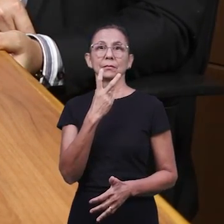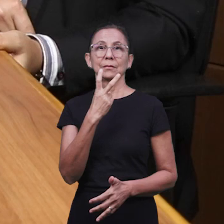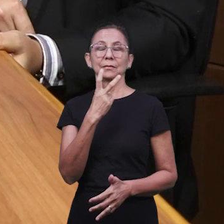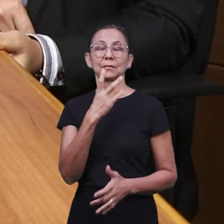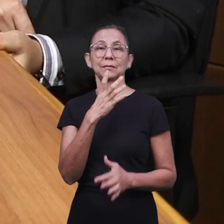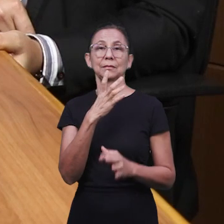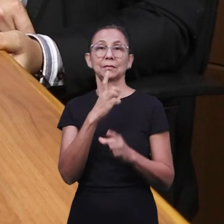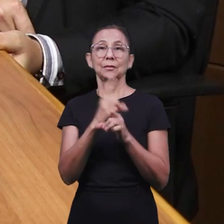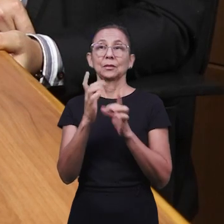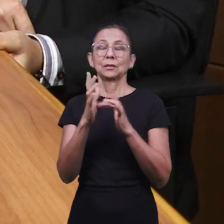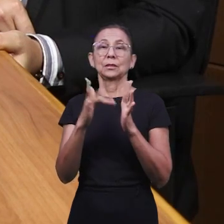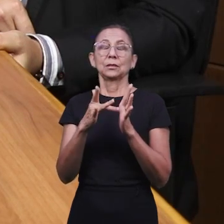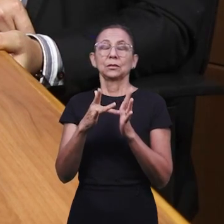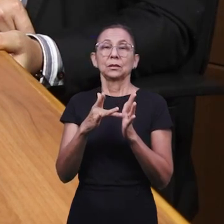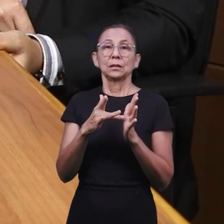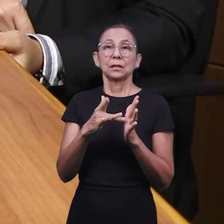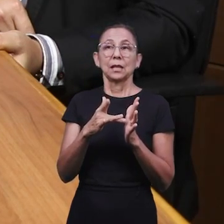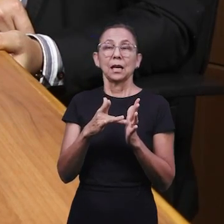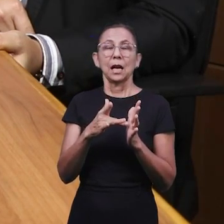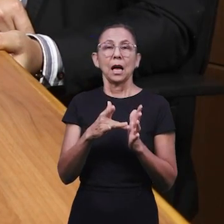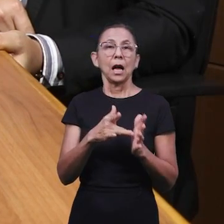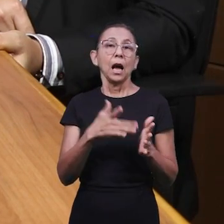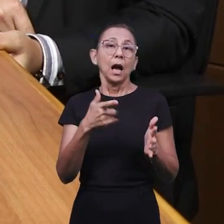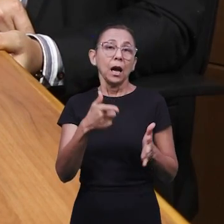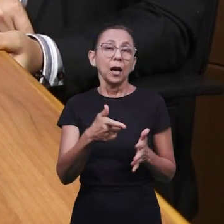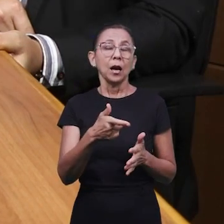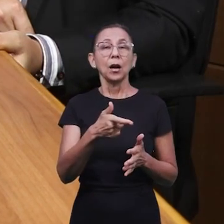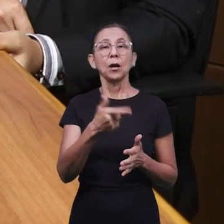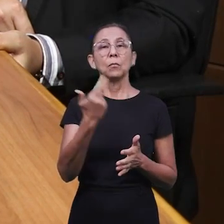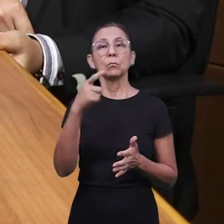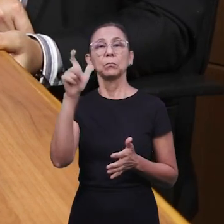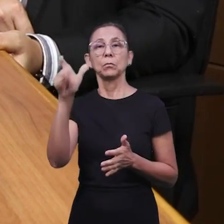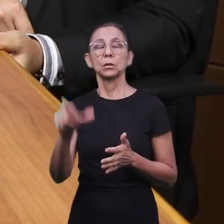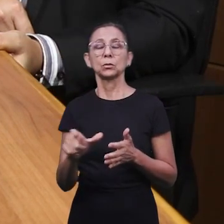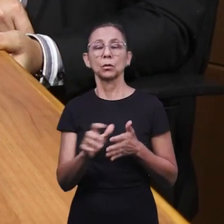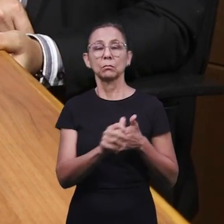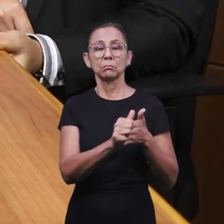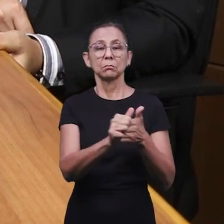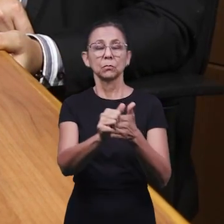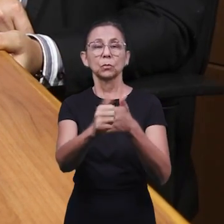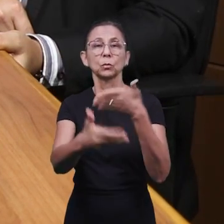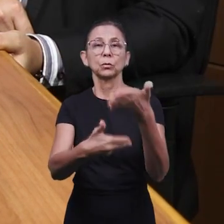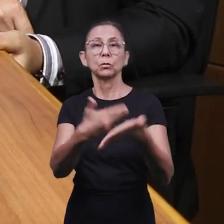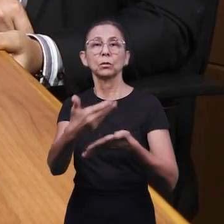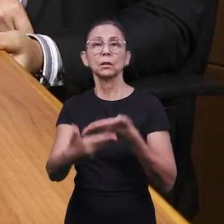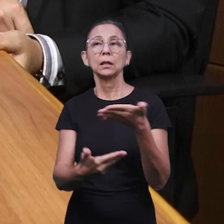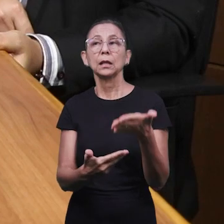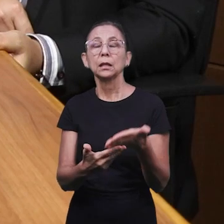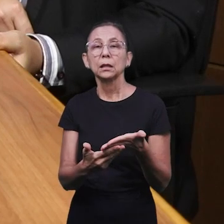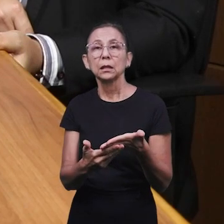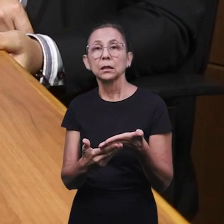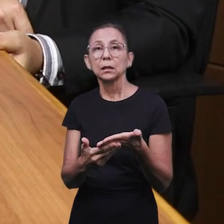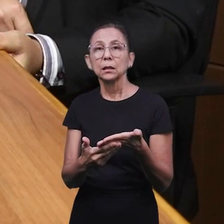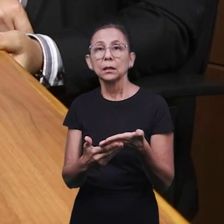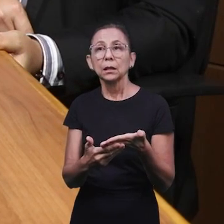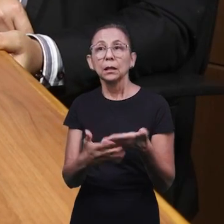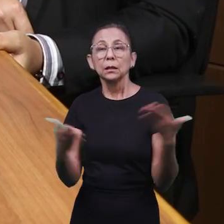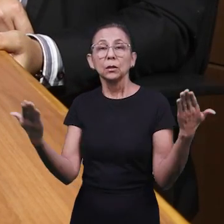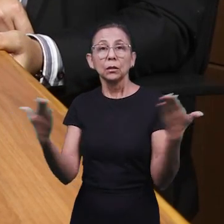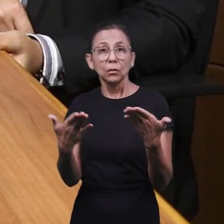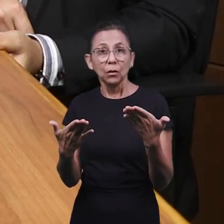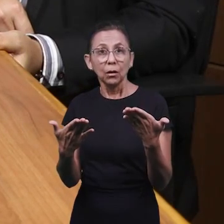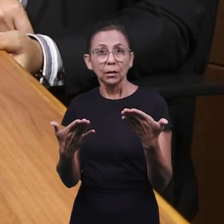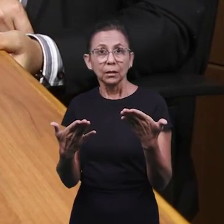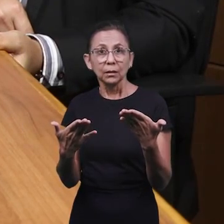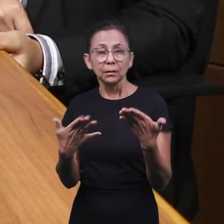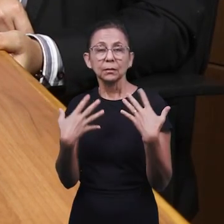ao invés de perseguir a igreja, ele começou a ser perseguido. Mudou tudo na vida dele. Então, não é